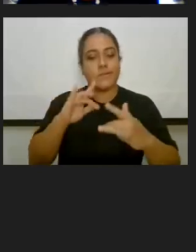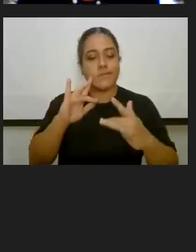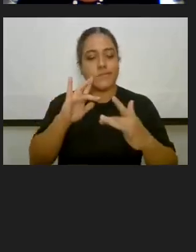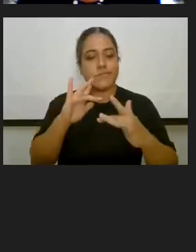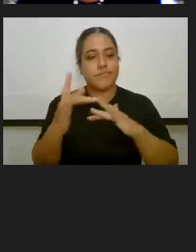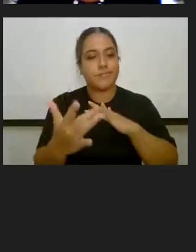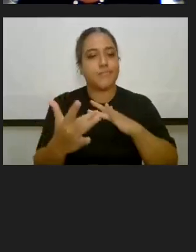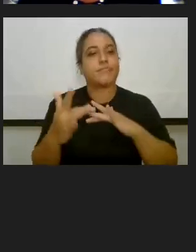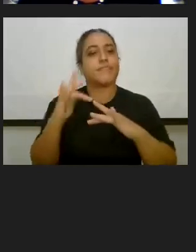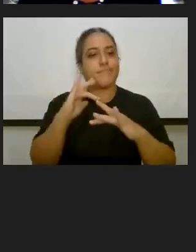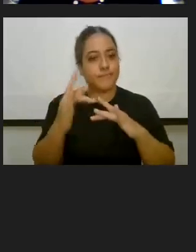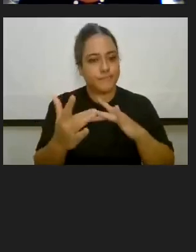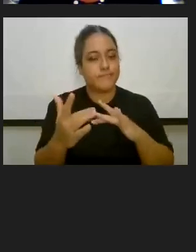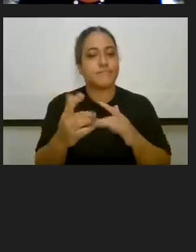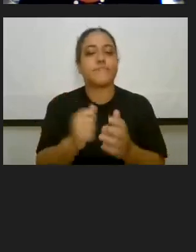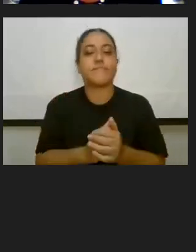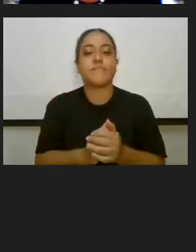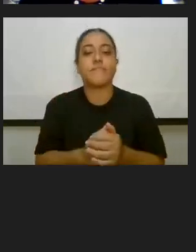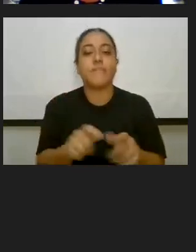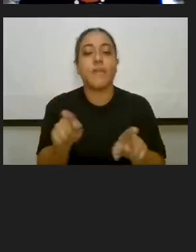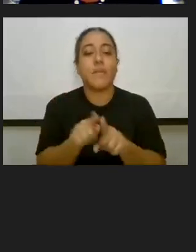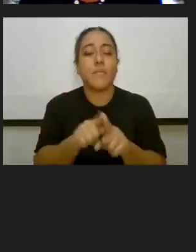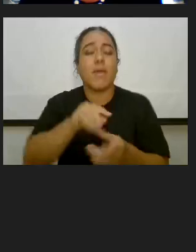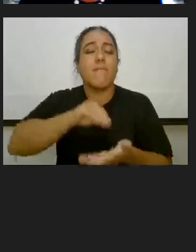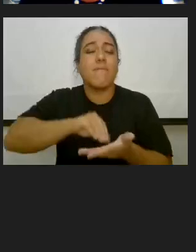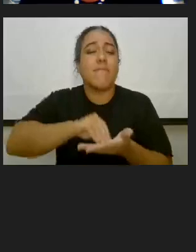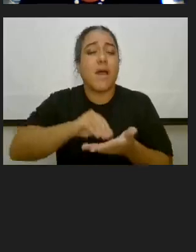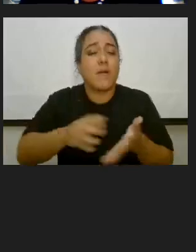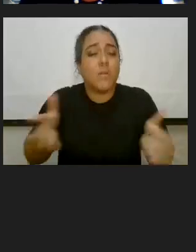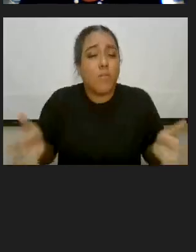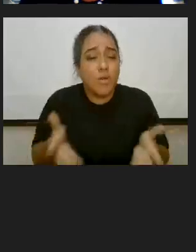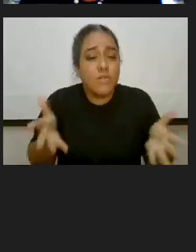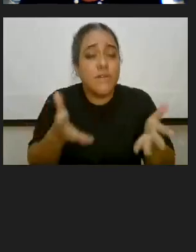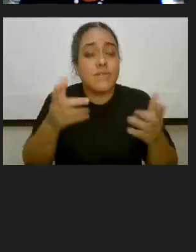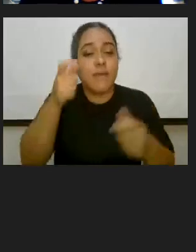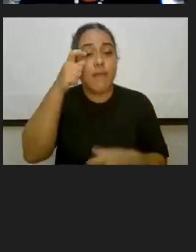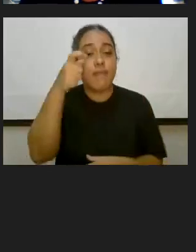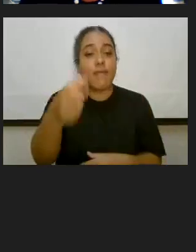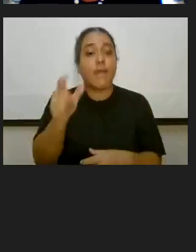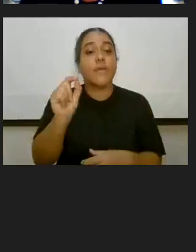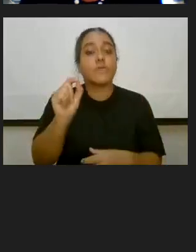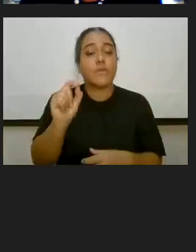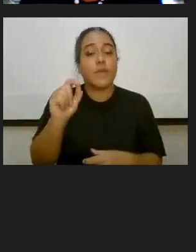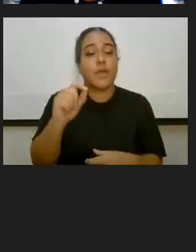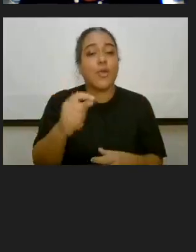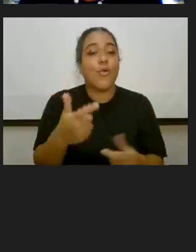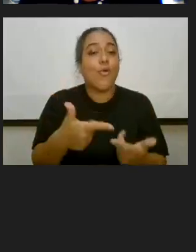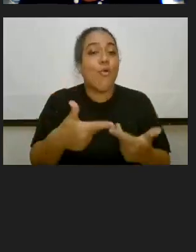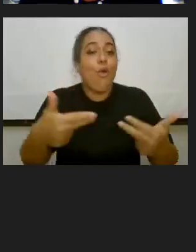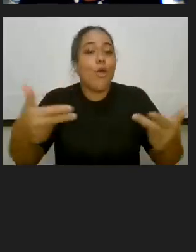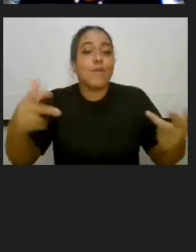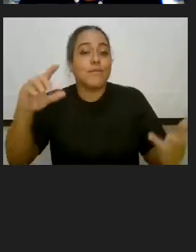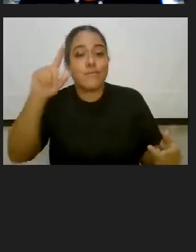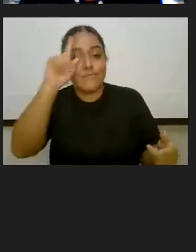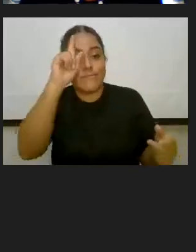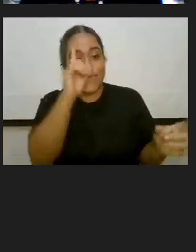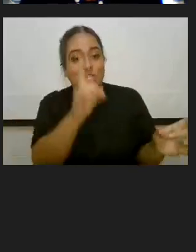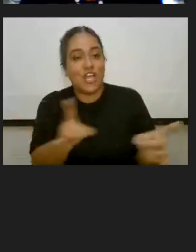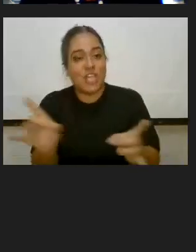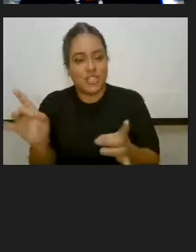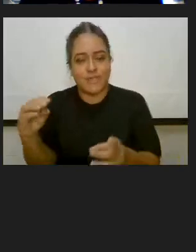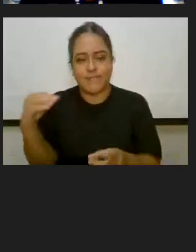constante e falta de motivação ou interesse por atividades cotidianas. Vocês podem